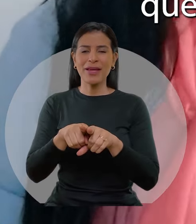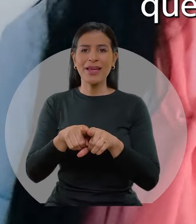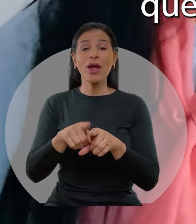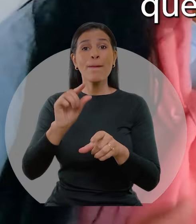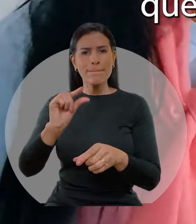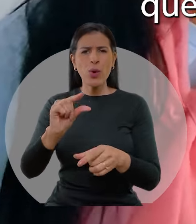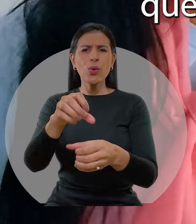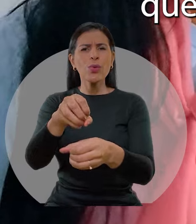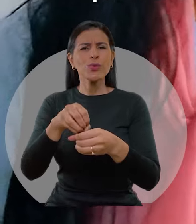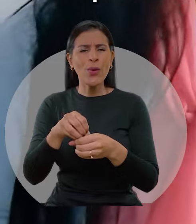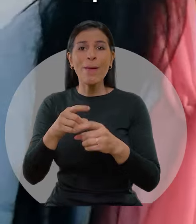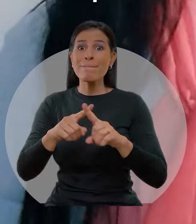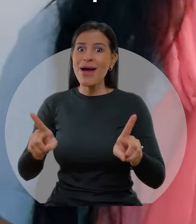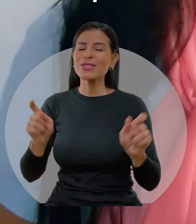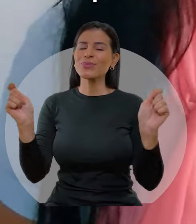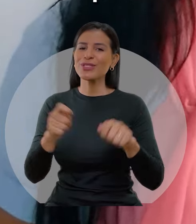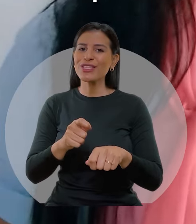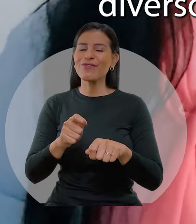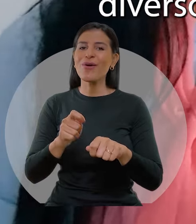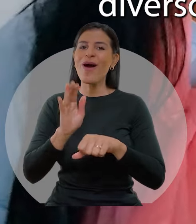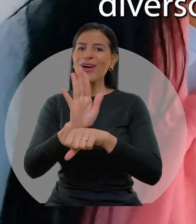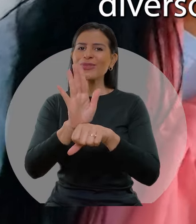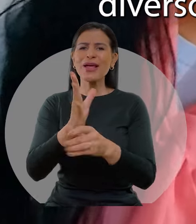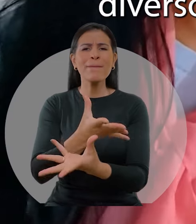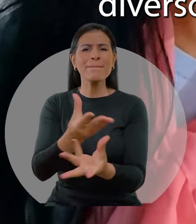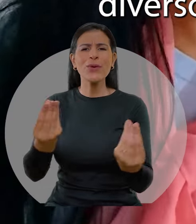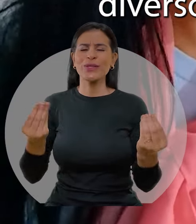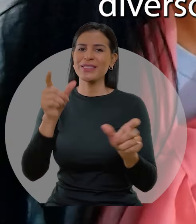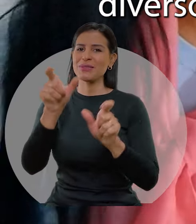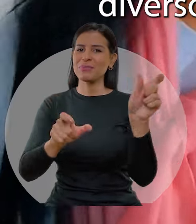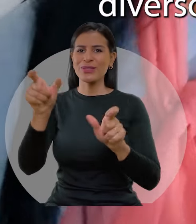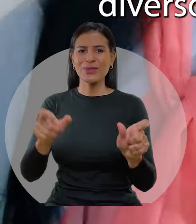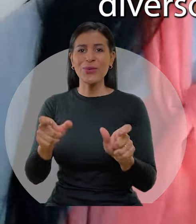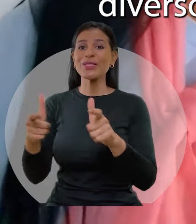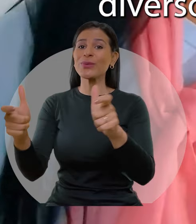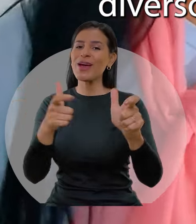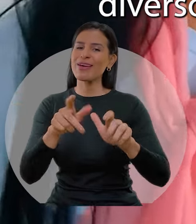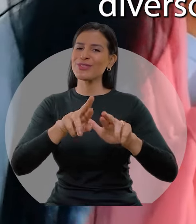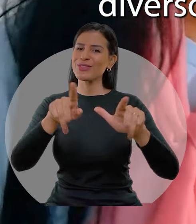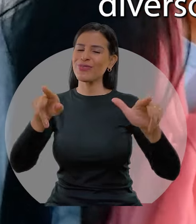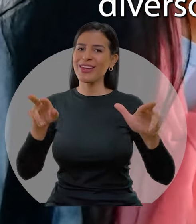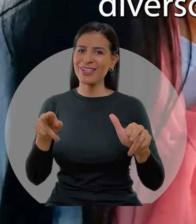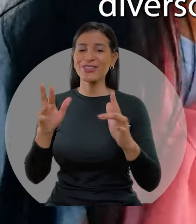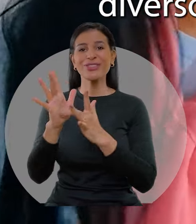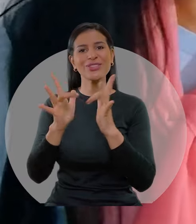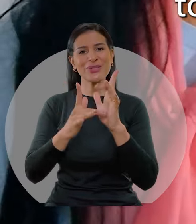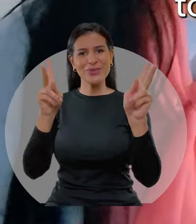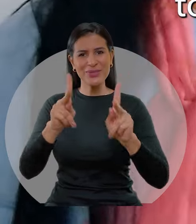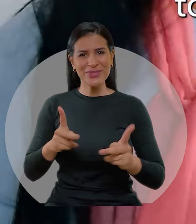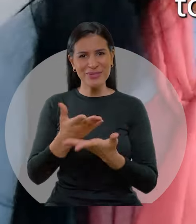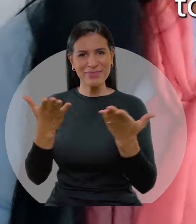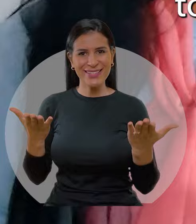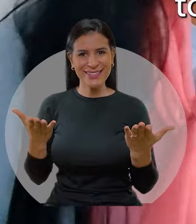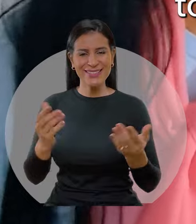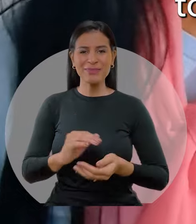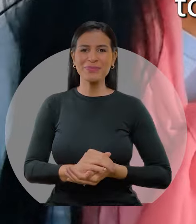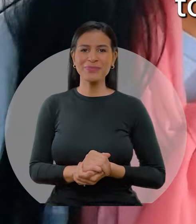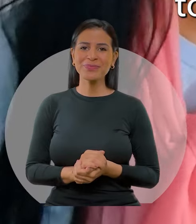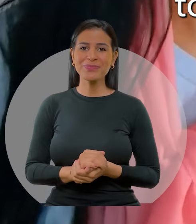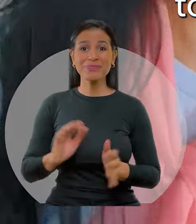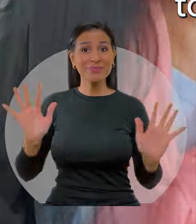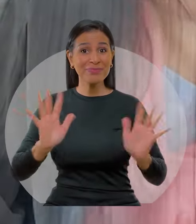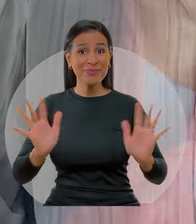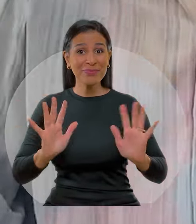o pouco que se doa pode transformar muitas vidas em diversos lugares. A paz de Cristo